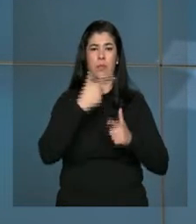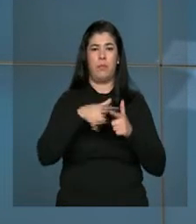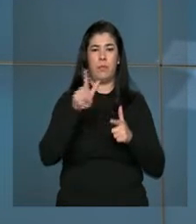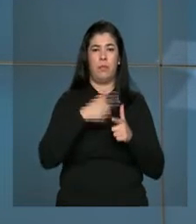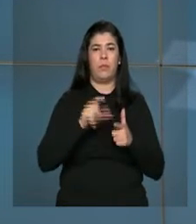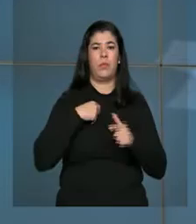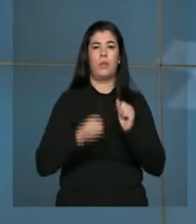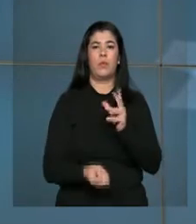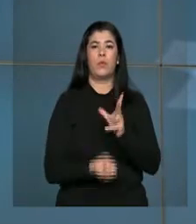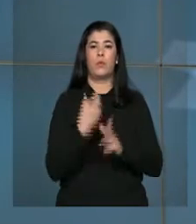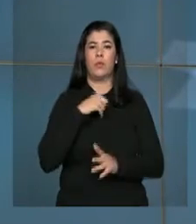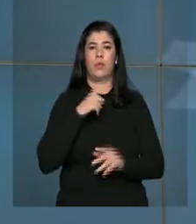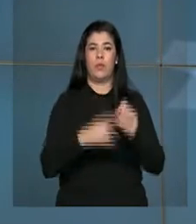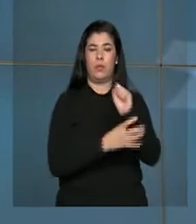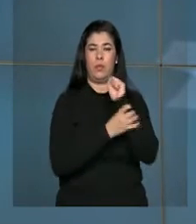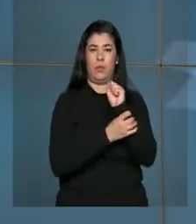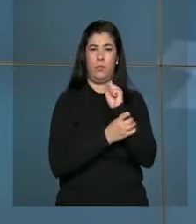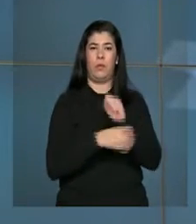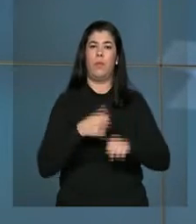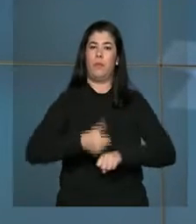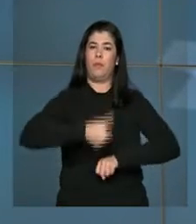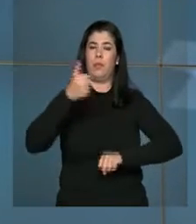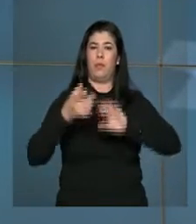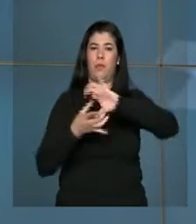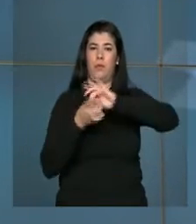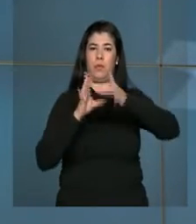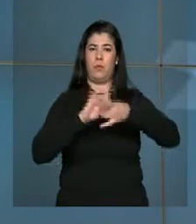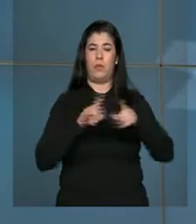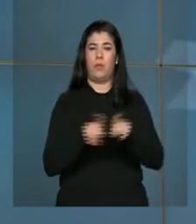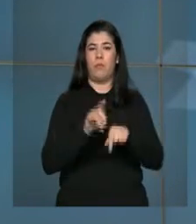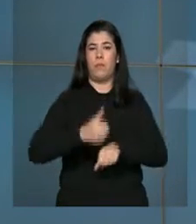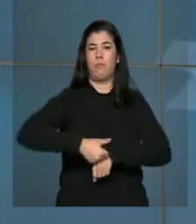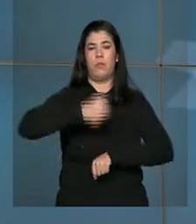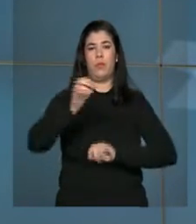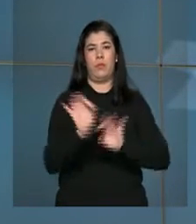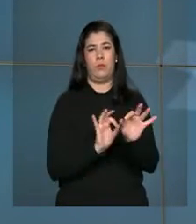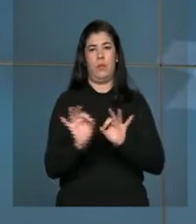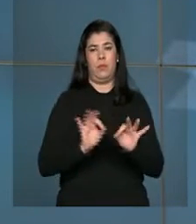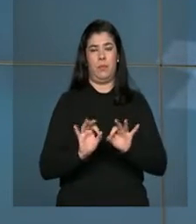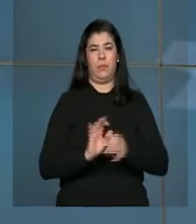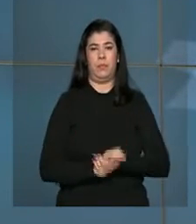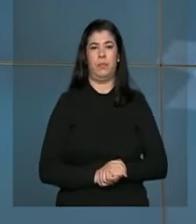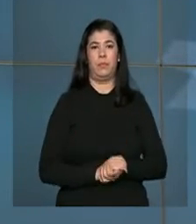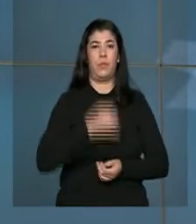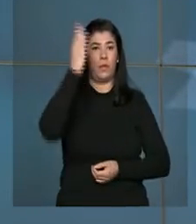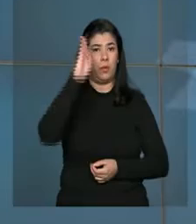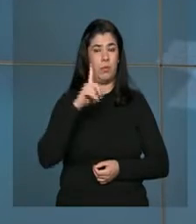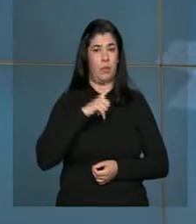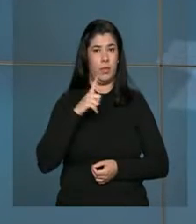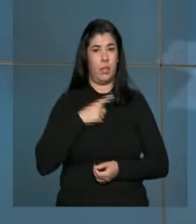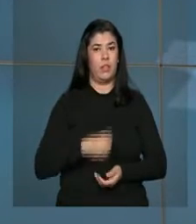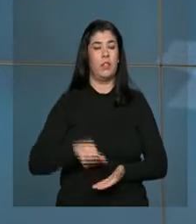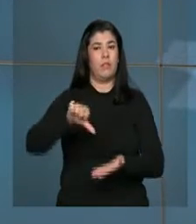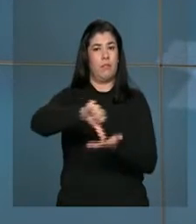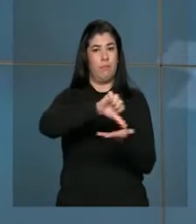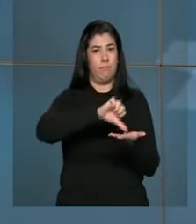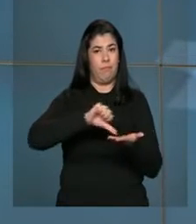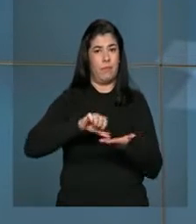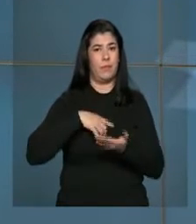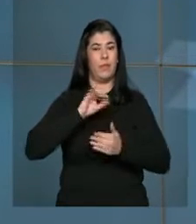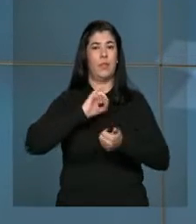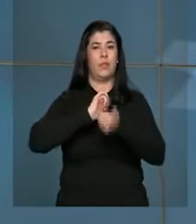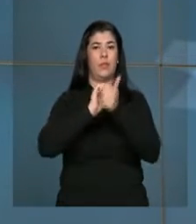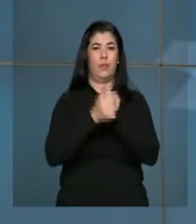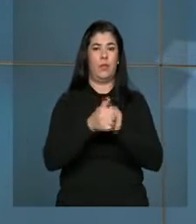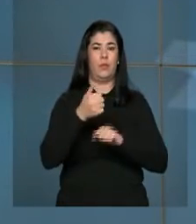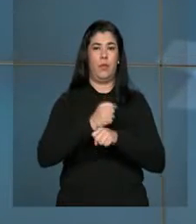os problemas que surgirem para garantir a melhor Olimpíada com a melhor organização. O Brasil vai sediar os Jogos Olímpicos